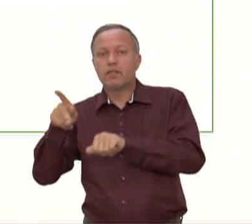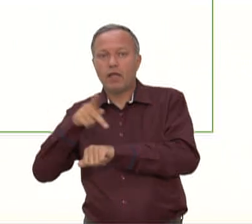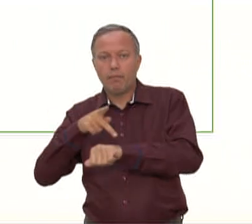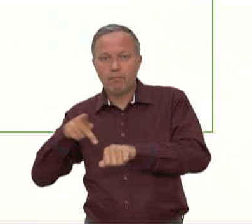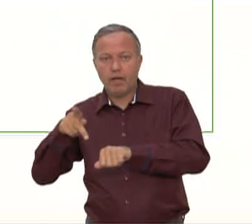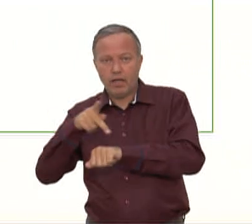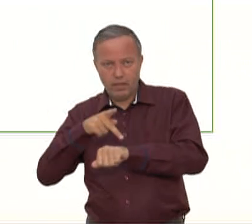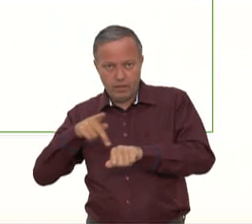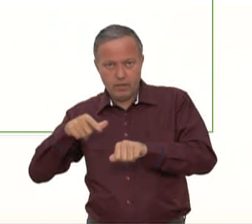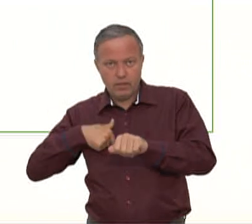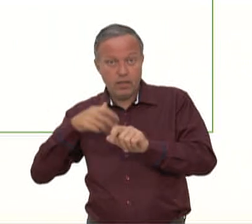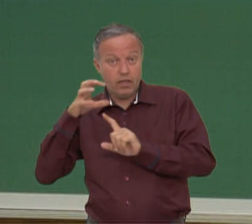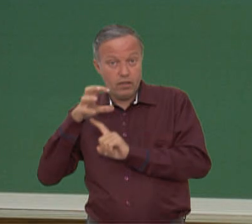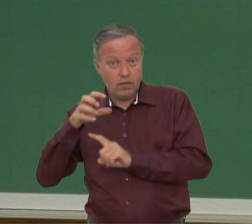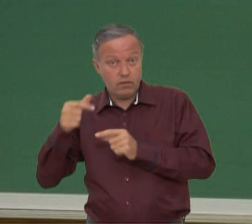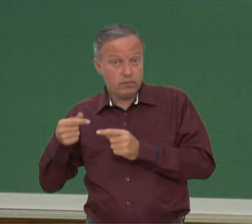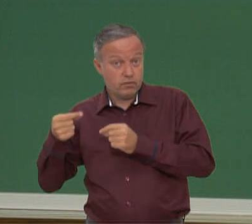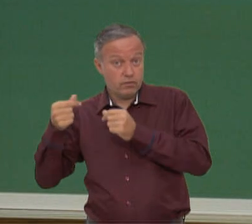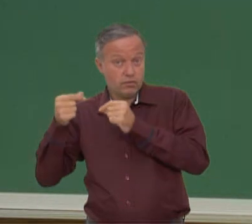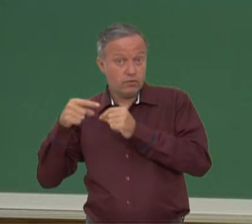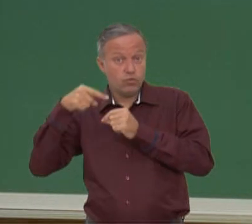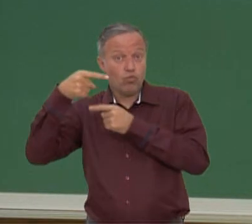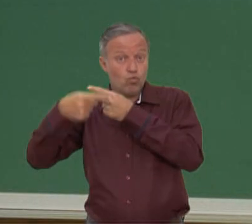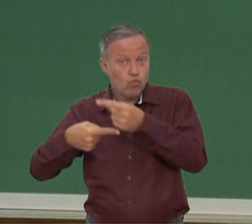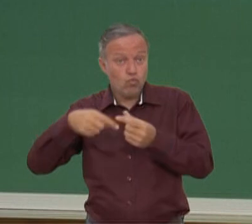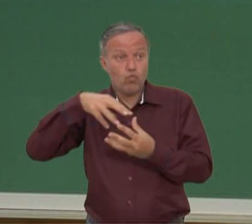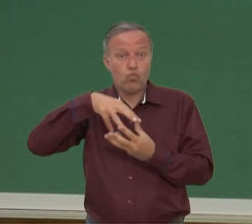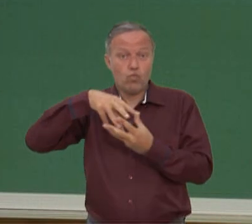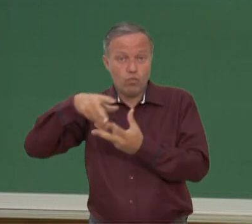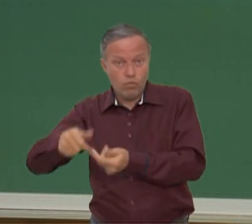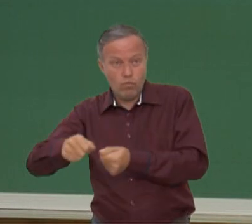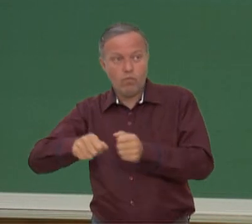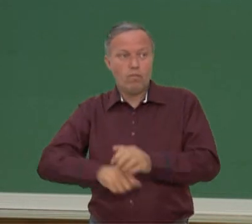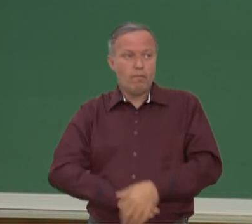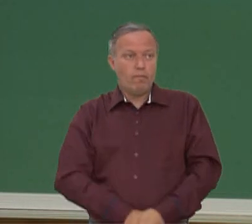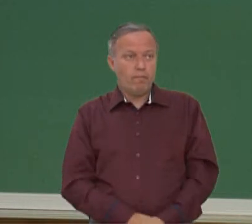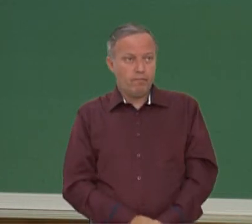que exercem influência econômica no mundo.